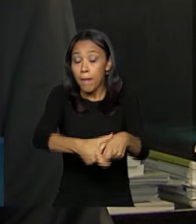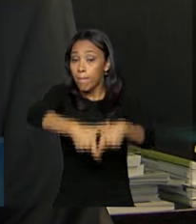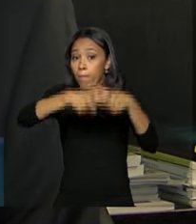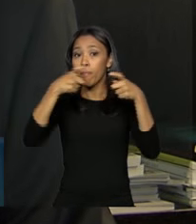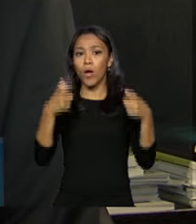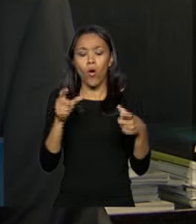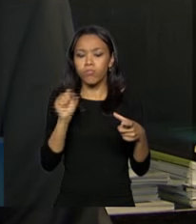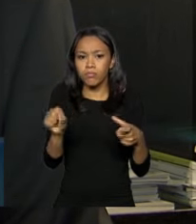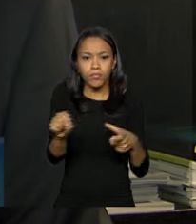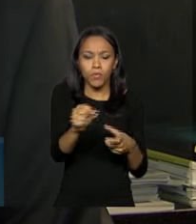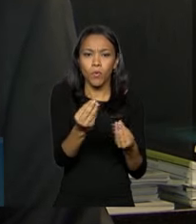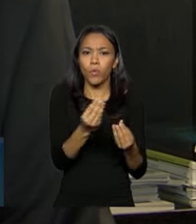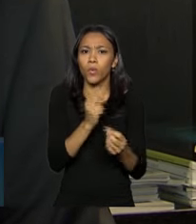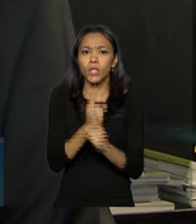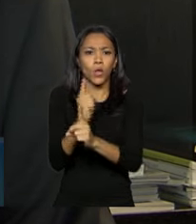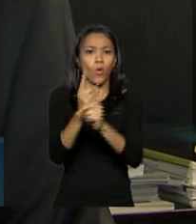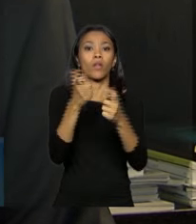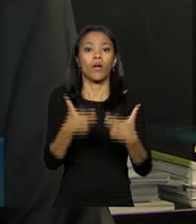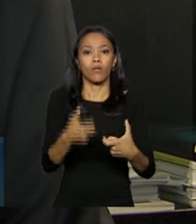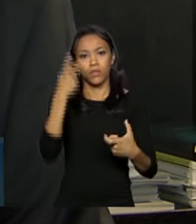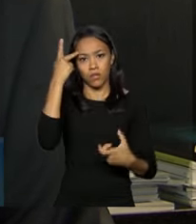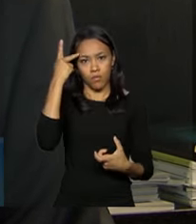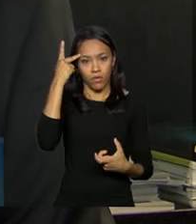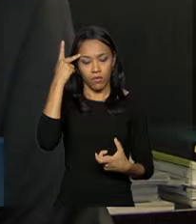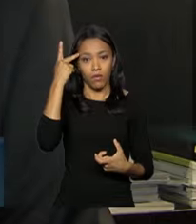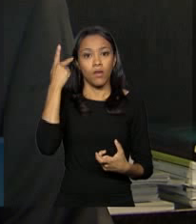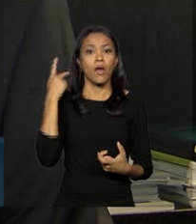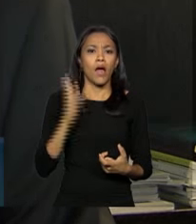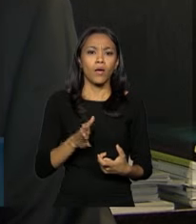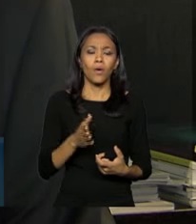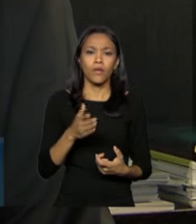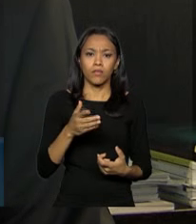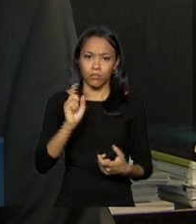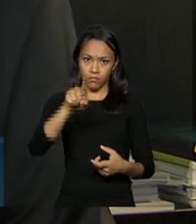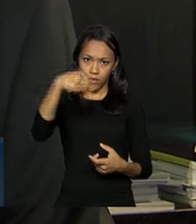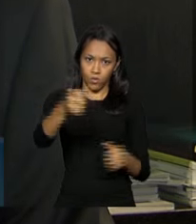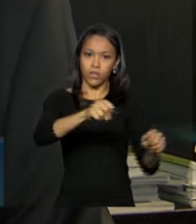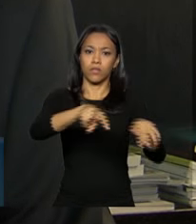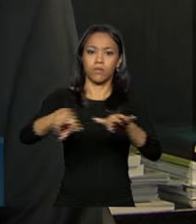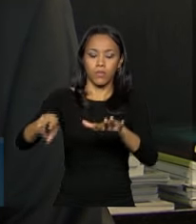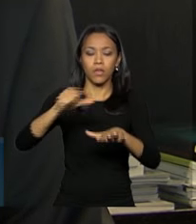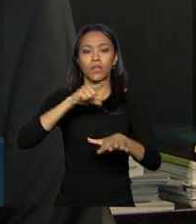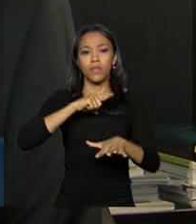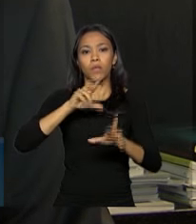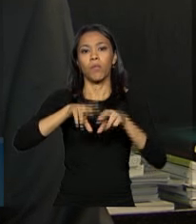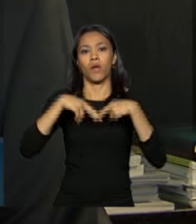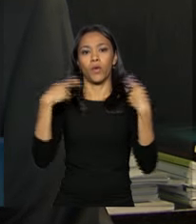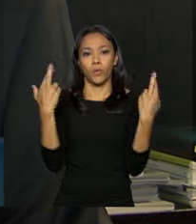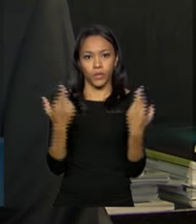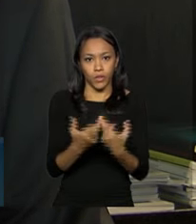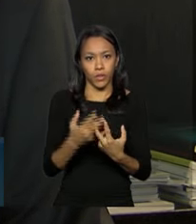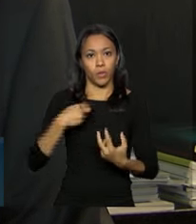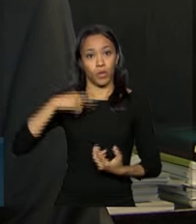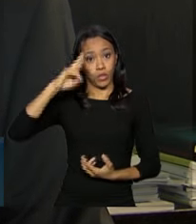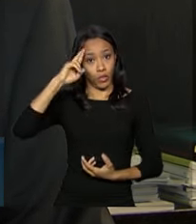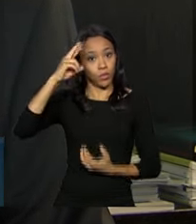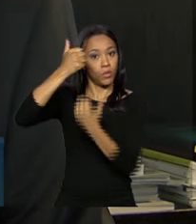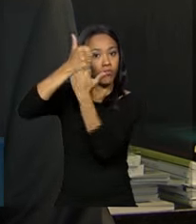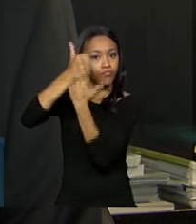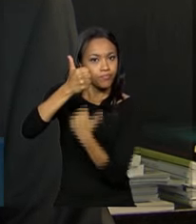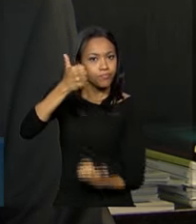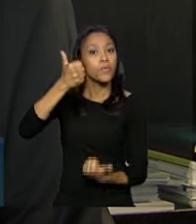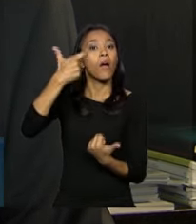nenhuma. Mas mesmo assim, agora mesmo, na próxima semana, eu tenho a reunião com a nossa diretoria em São